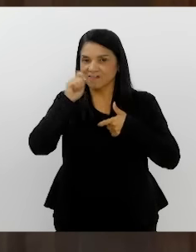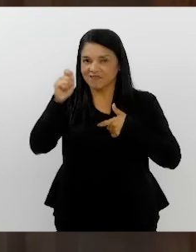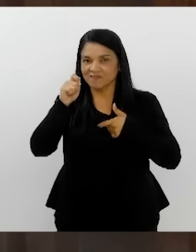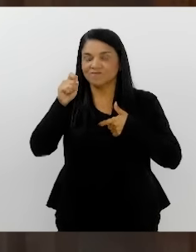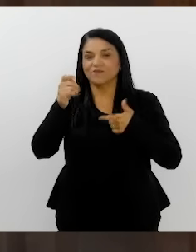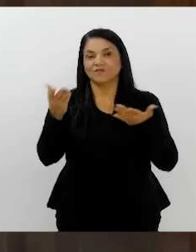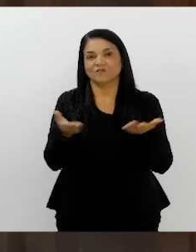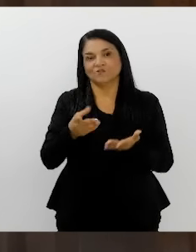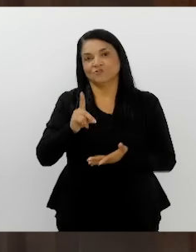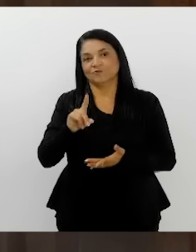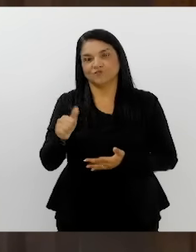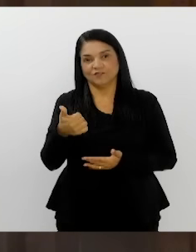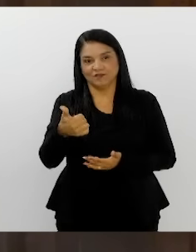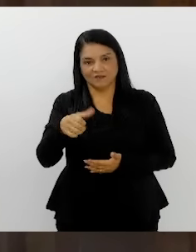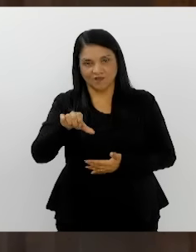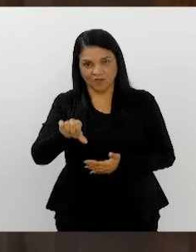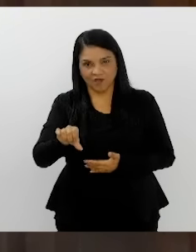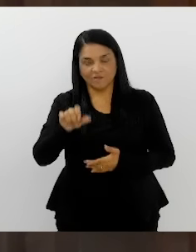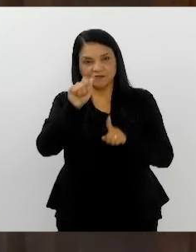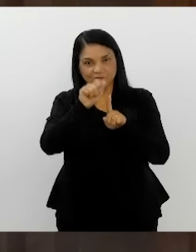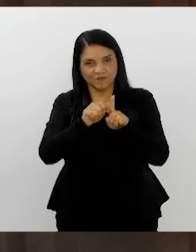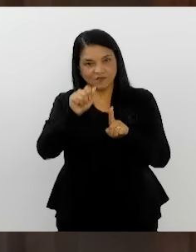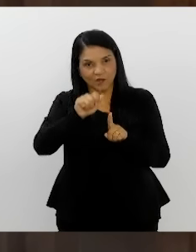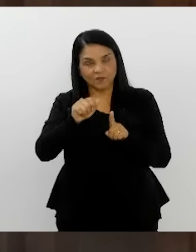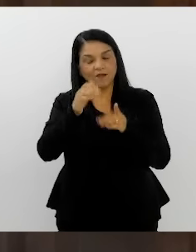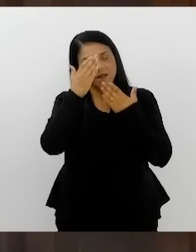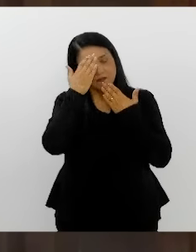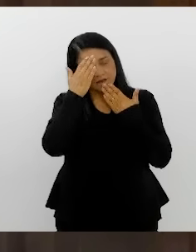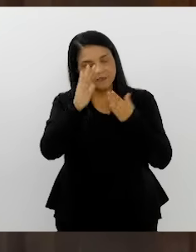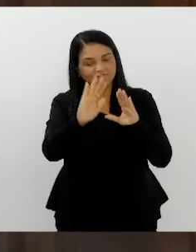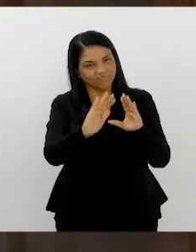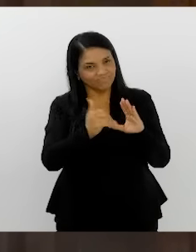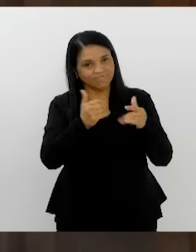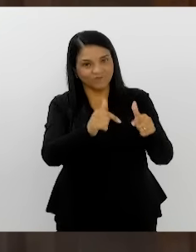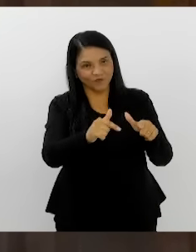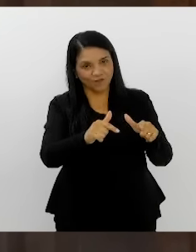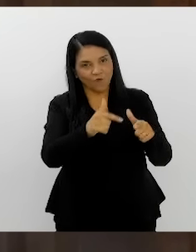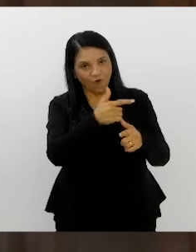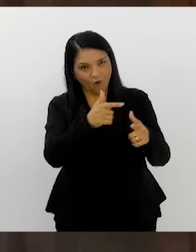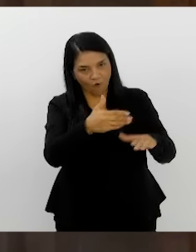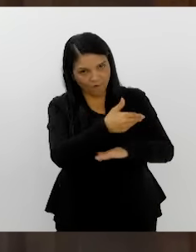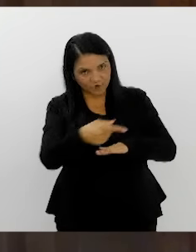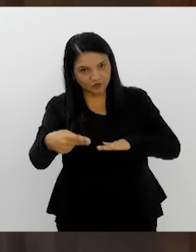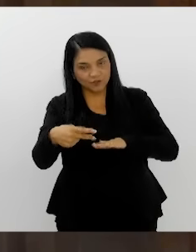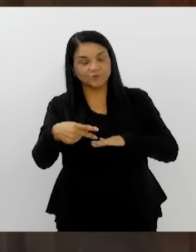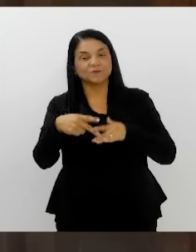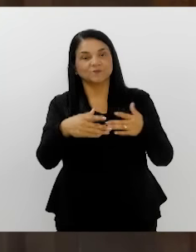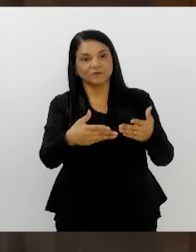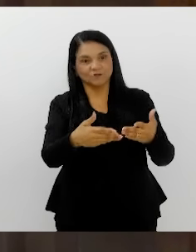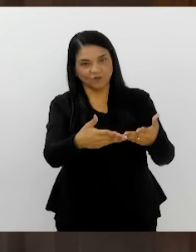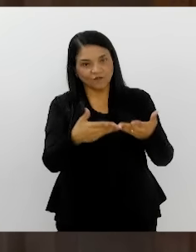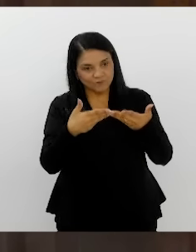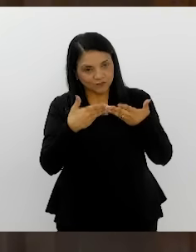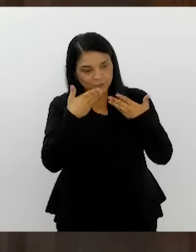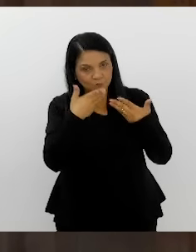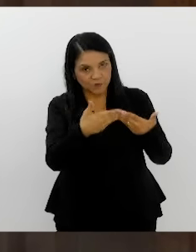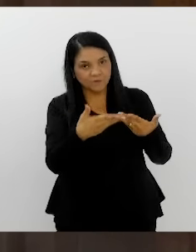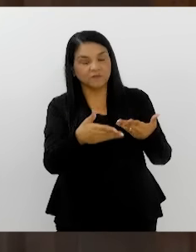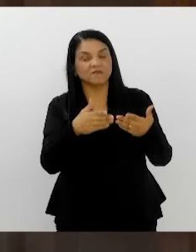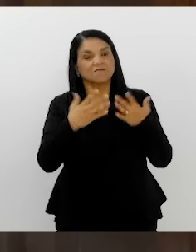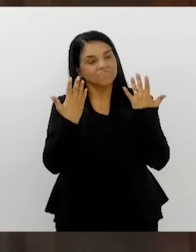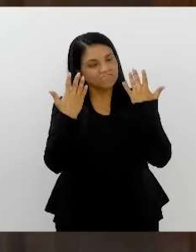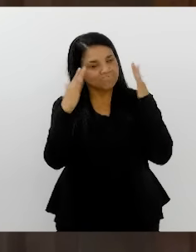no dia 19 de agosto, e agradeço a gentileza do envio. Envio meus cumprimentos pela ocasião, parabenizando pela